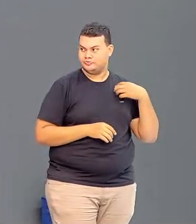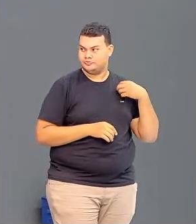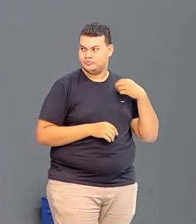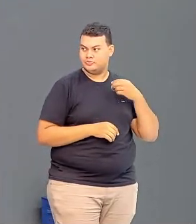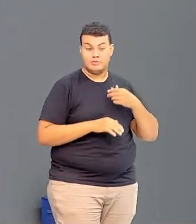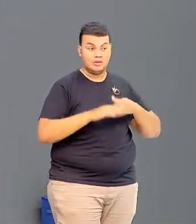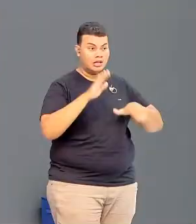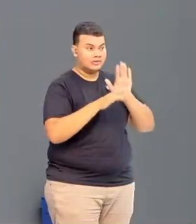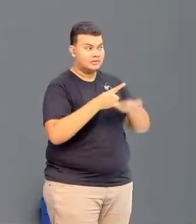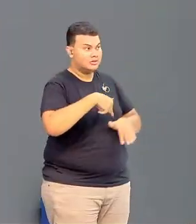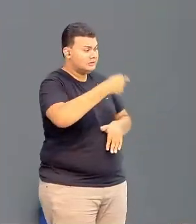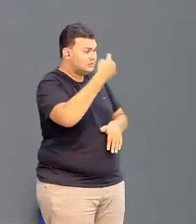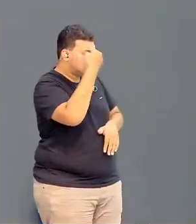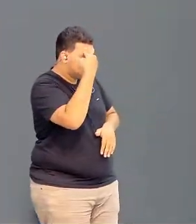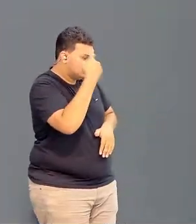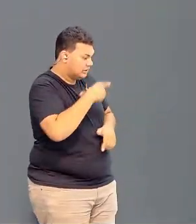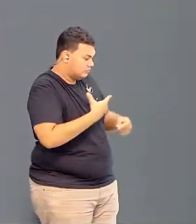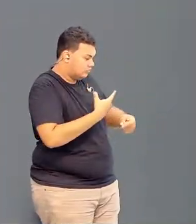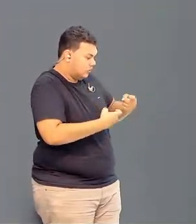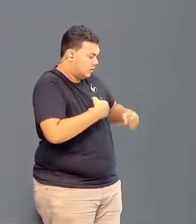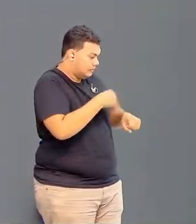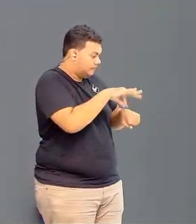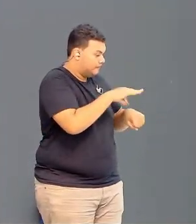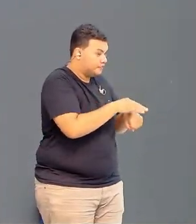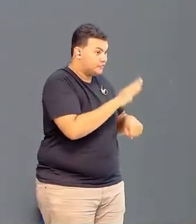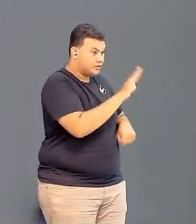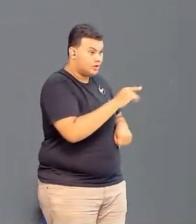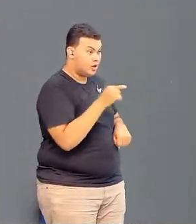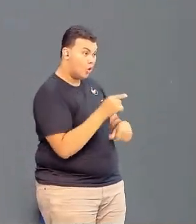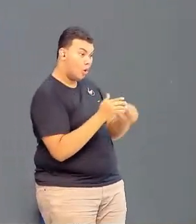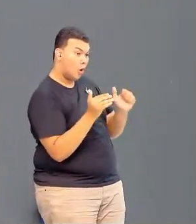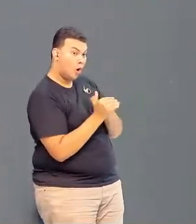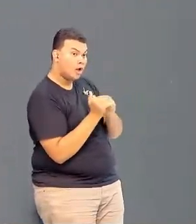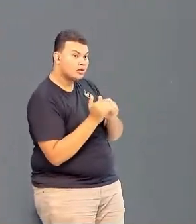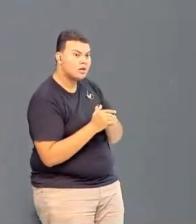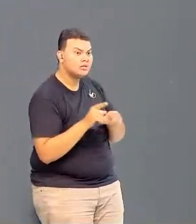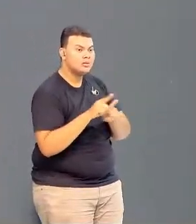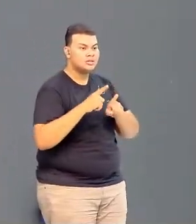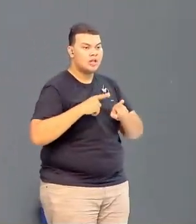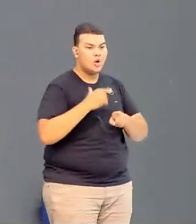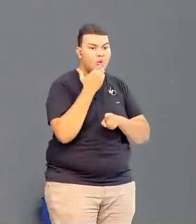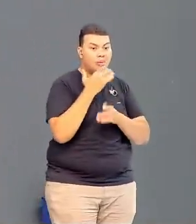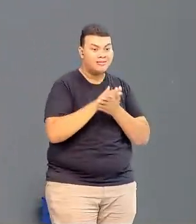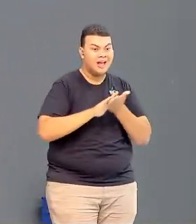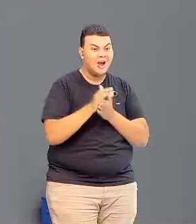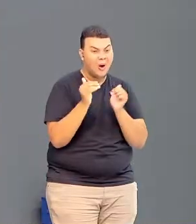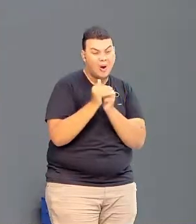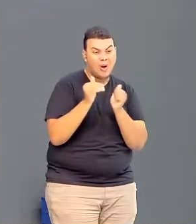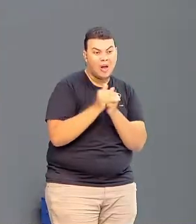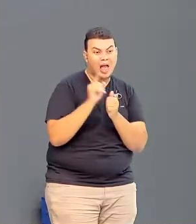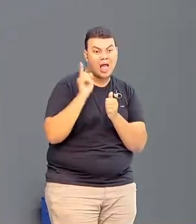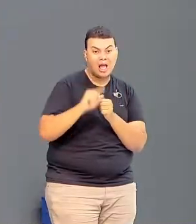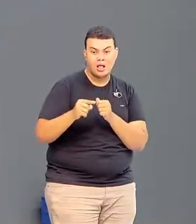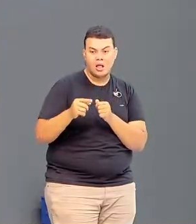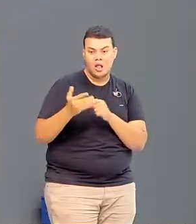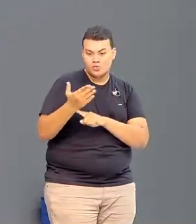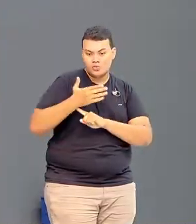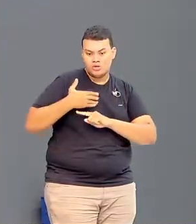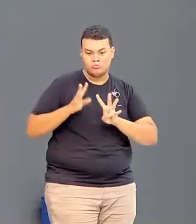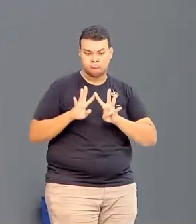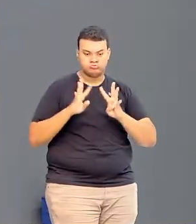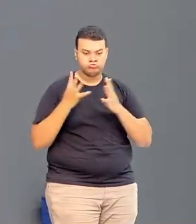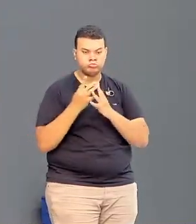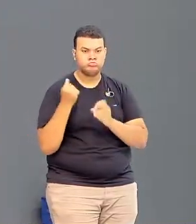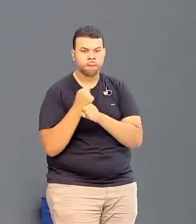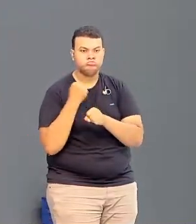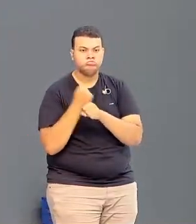Os irmãos entendem porque na batalha espiritual a oração e o jejum é o que vai minando a fortaleza, é através disso. Por